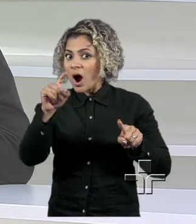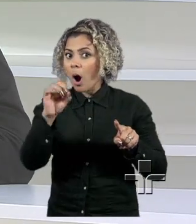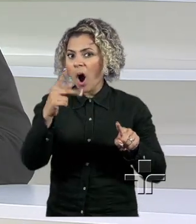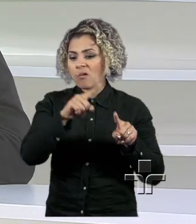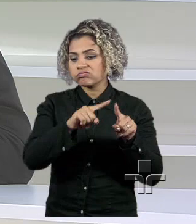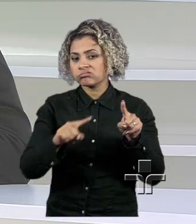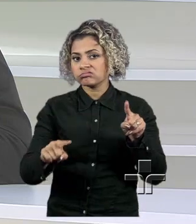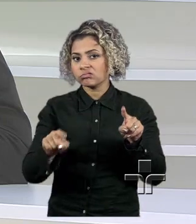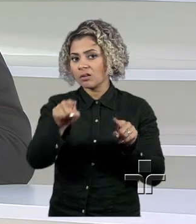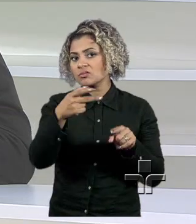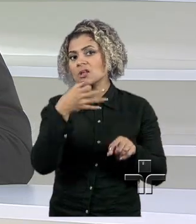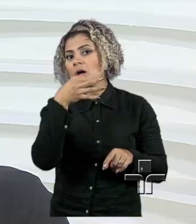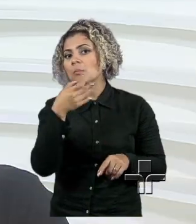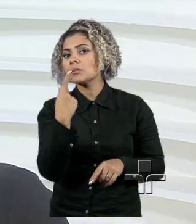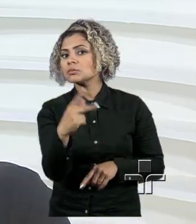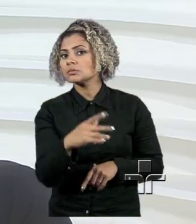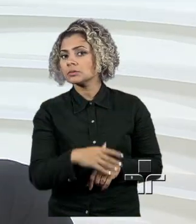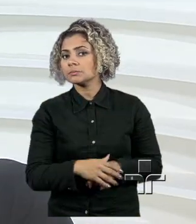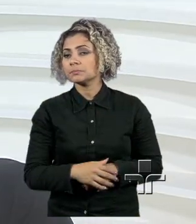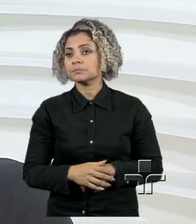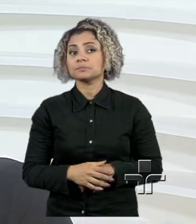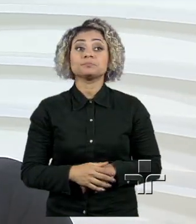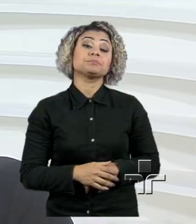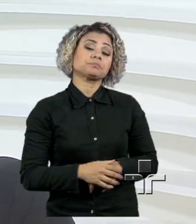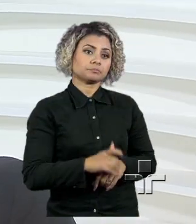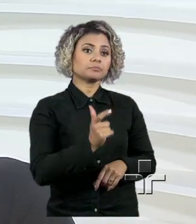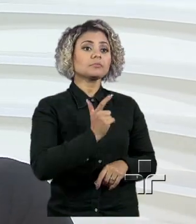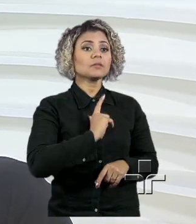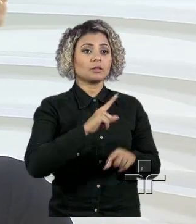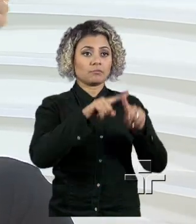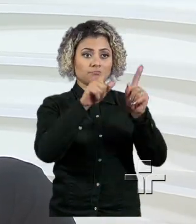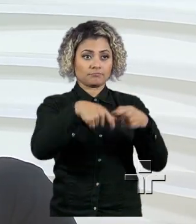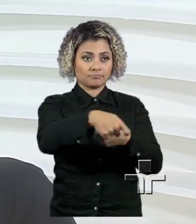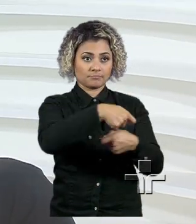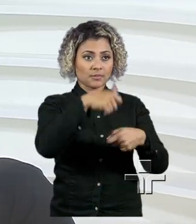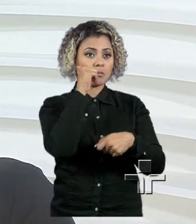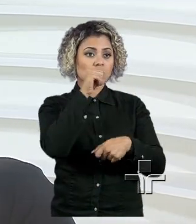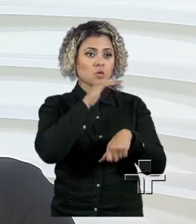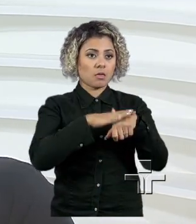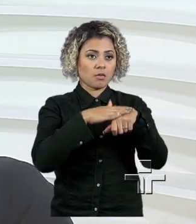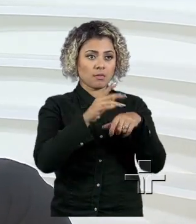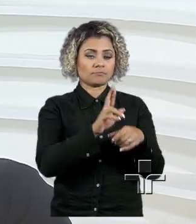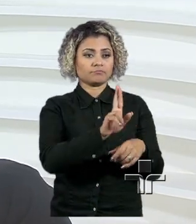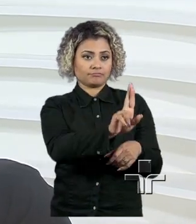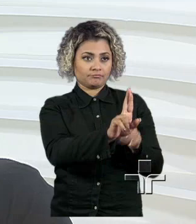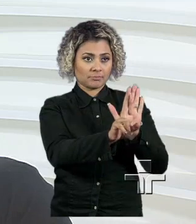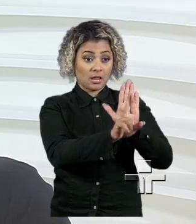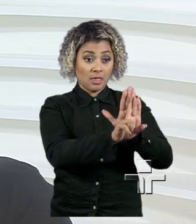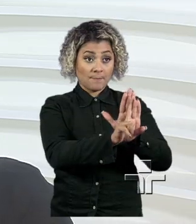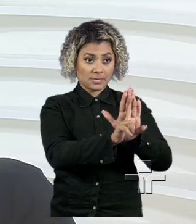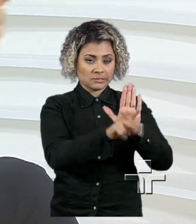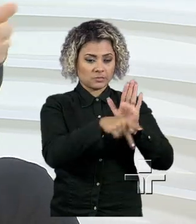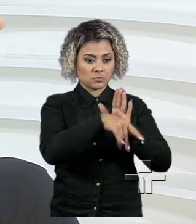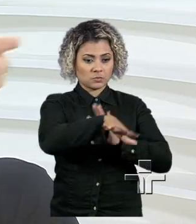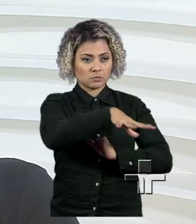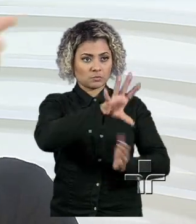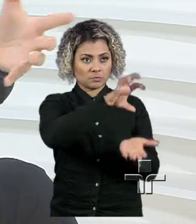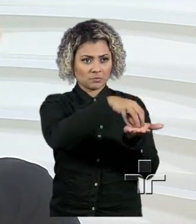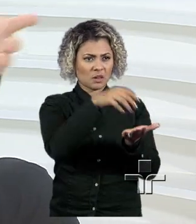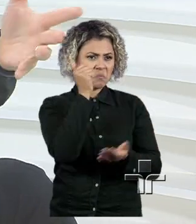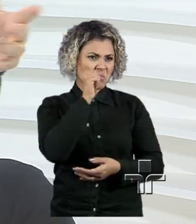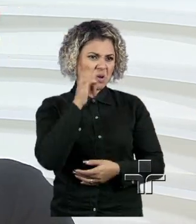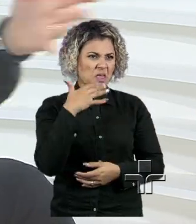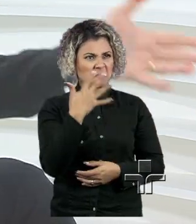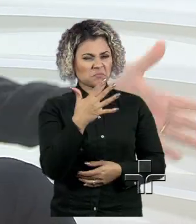aí nos últimos meses. Cercê, eu tenho uma franqueada, a presidente do conselho dos nossos franqueados, que é uma irmã já